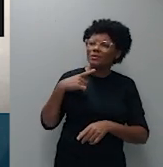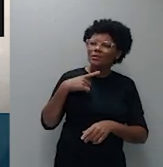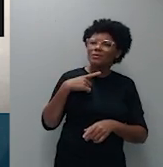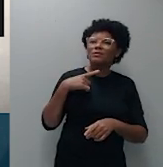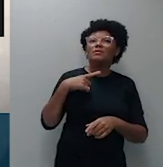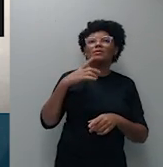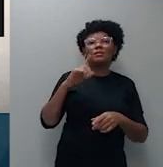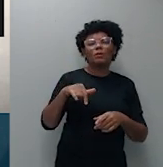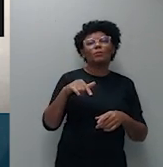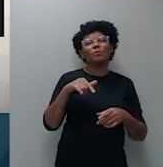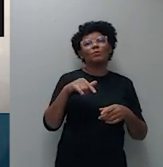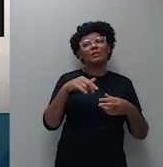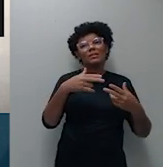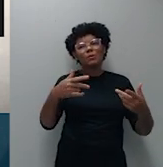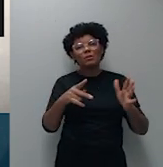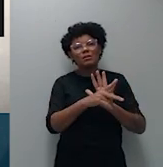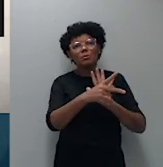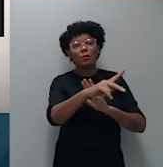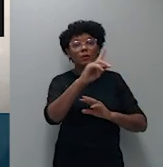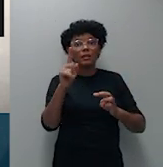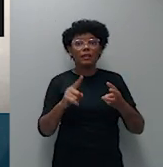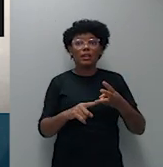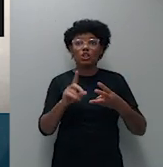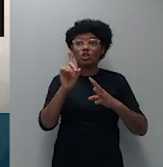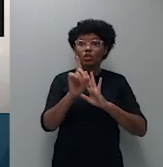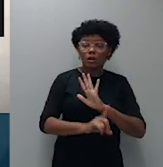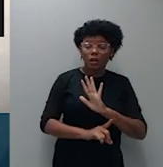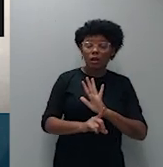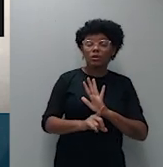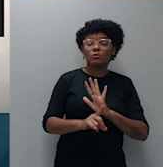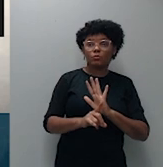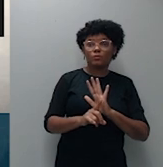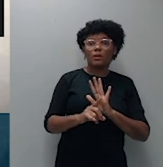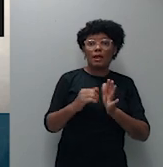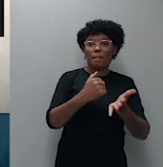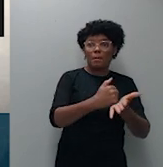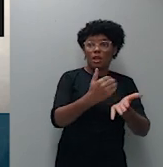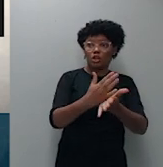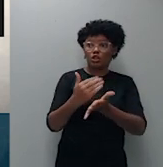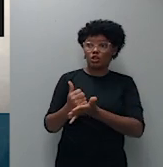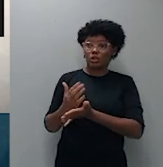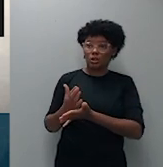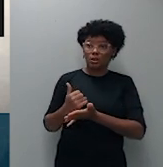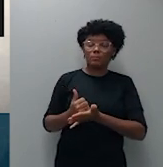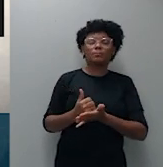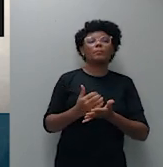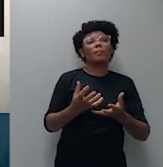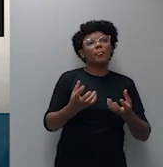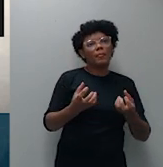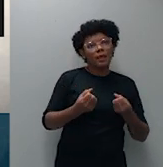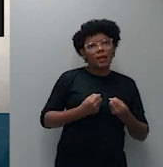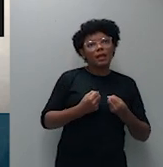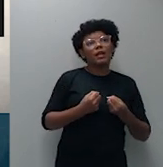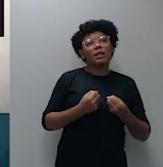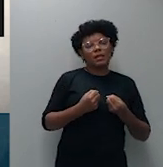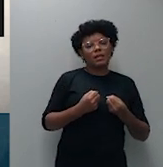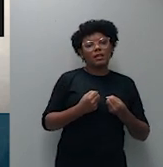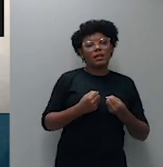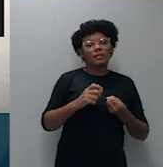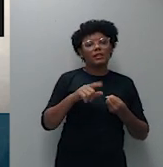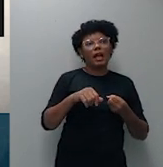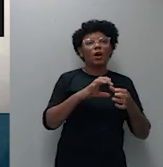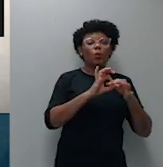existentes em torno desses bens 3 direito da autora a partilha do patrimônio adquirido a título oneroso